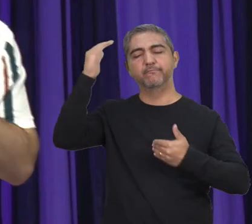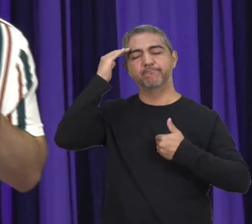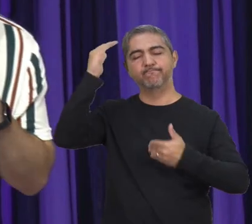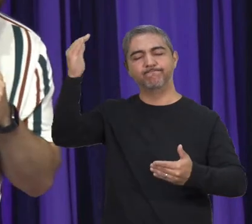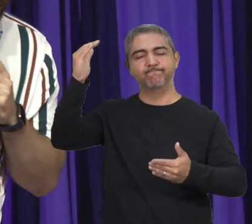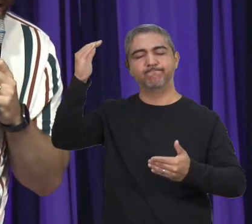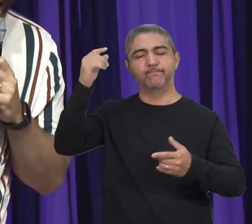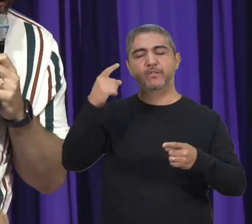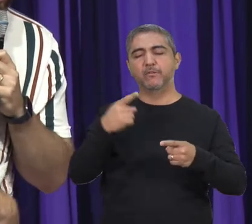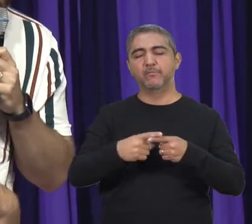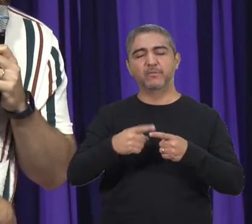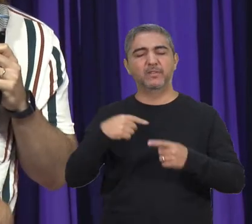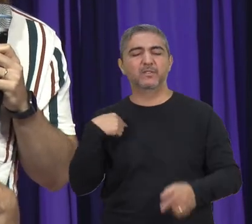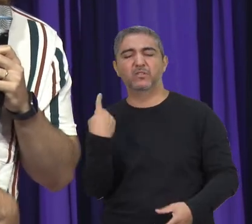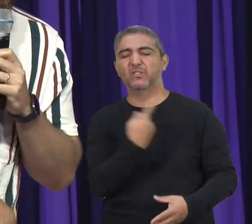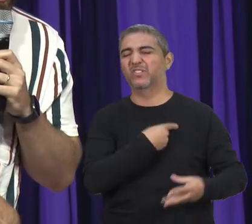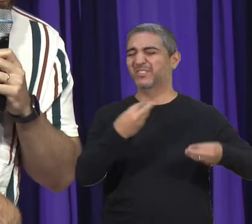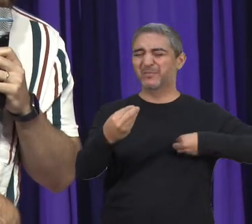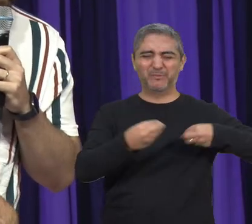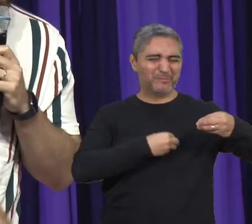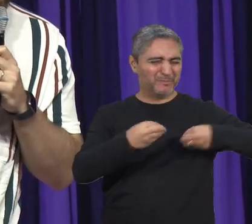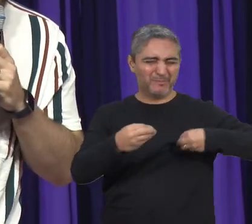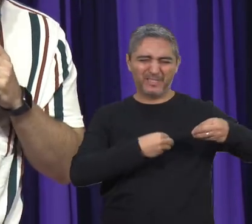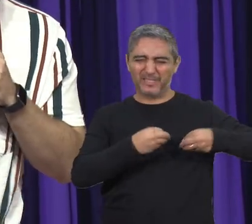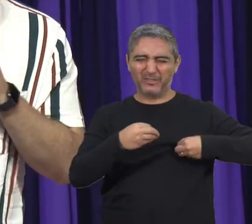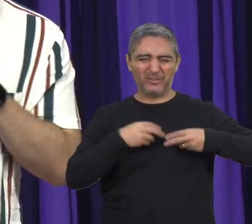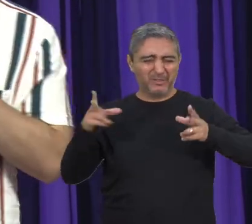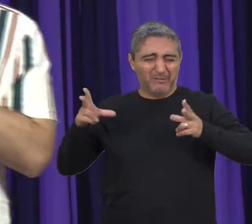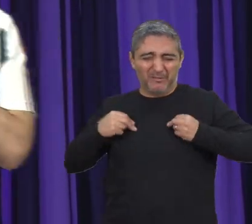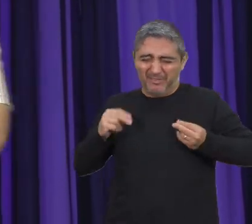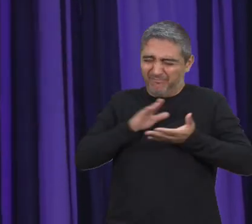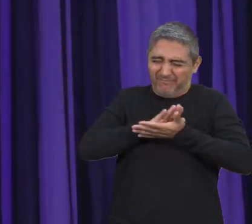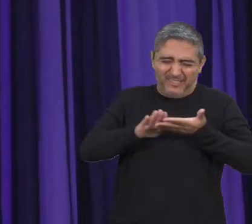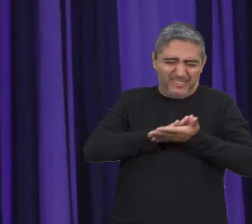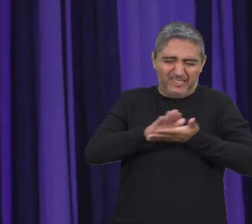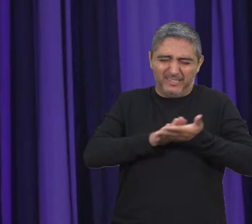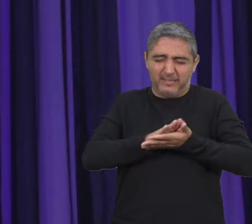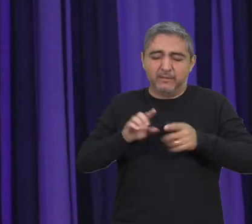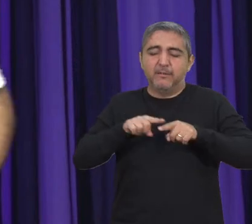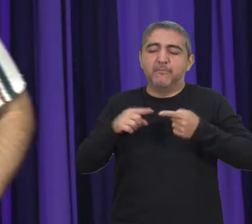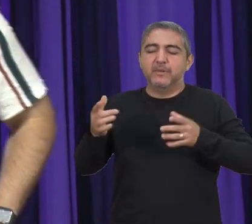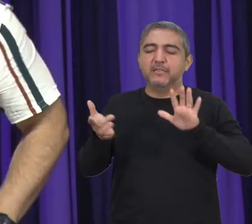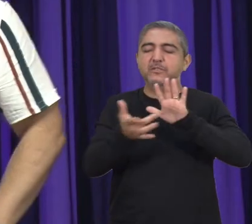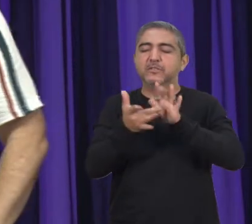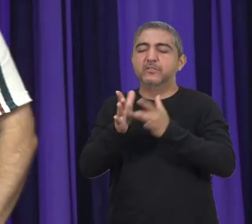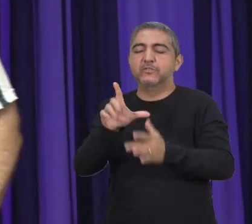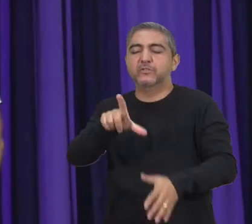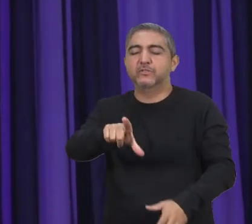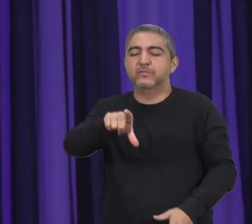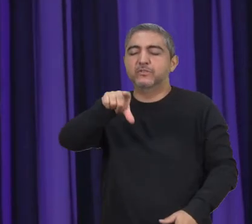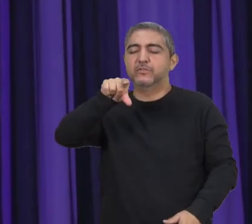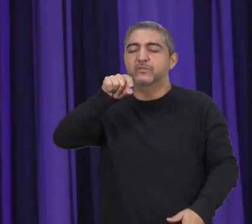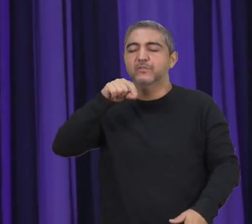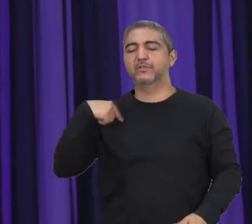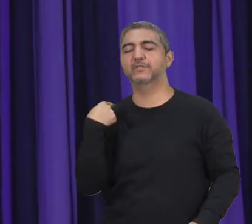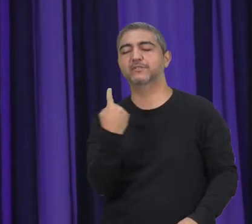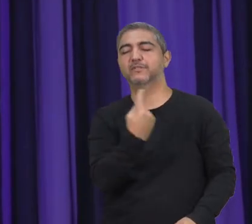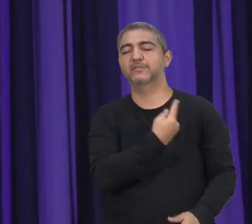não merecedores do teu amor, o Senhor um dia nos chamou para participar